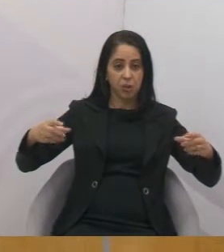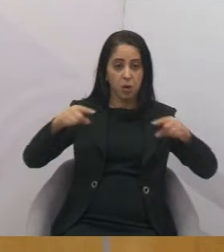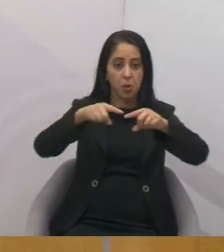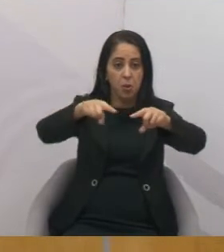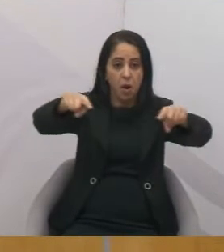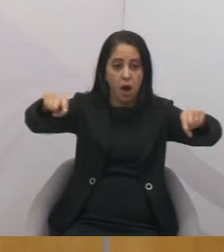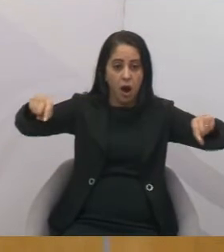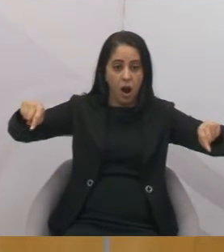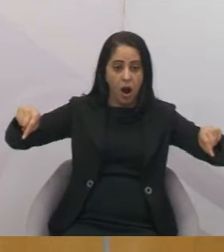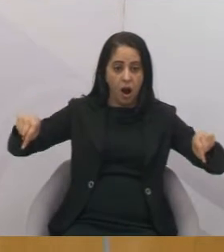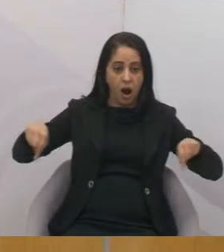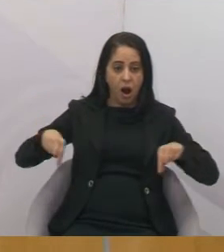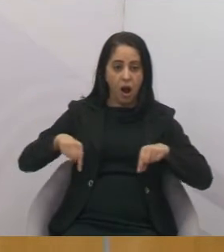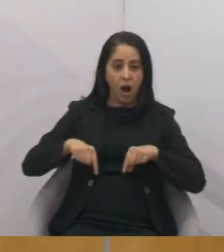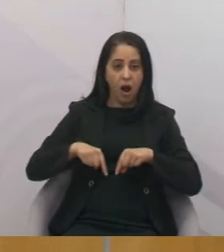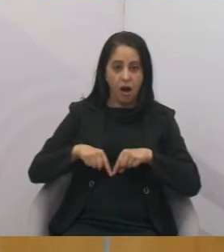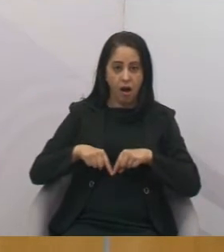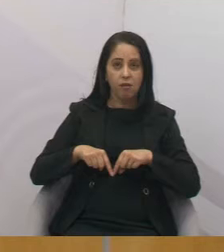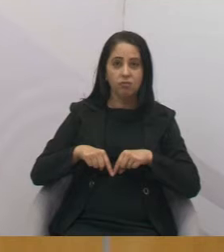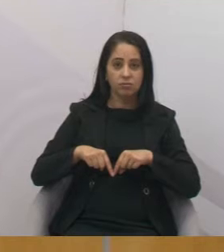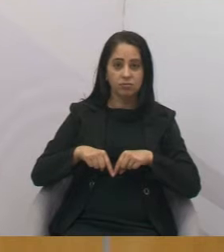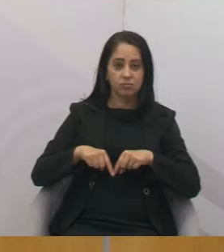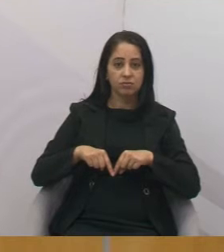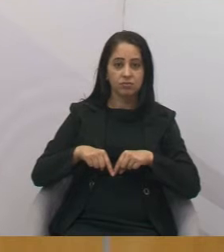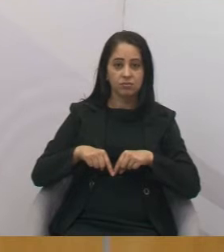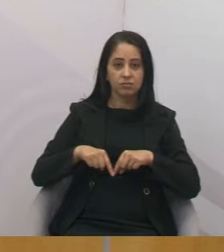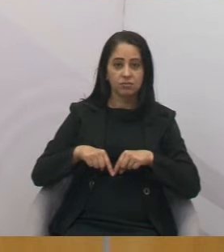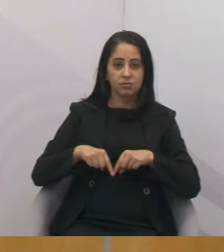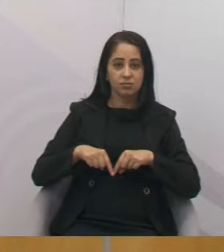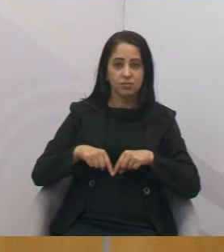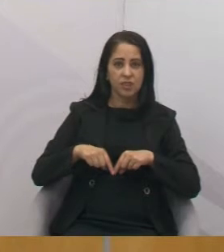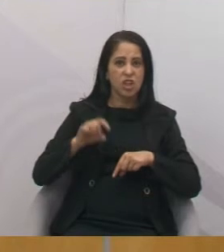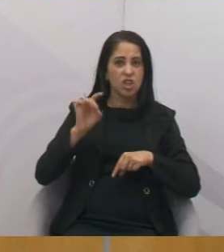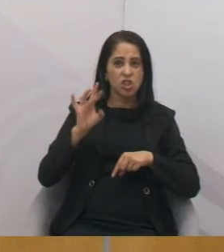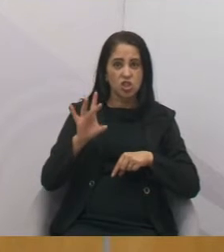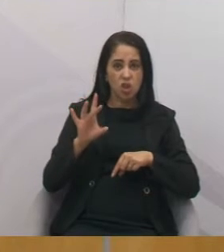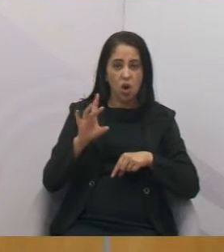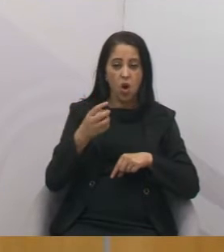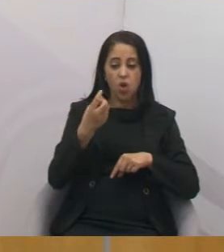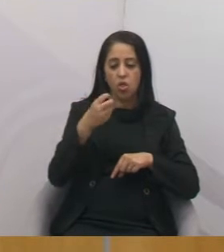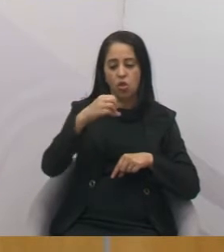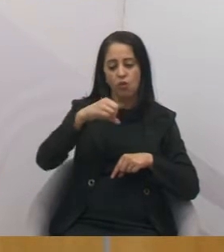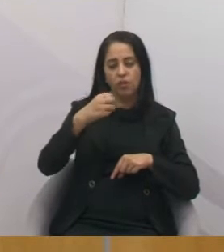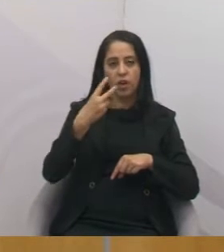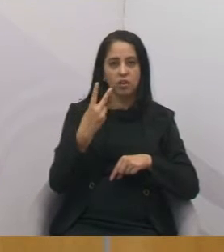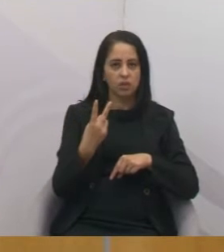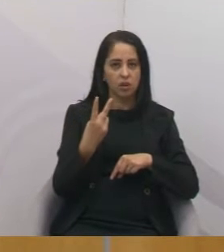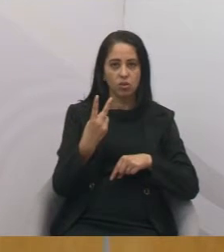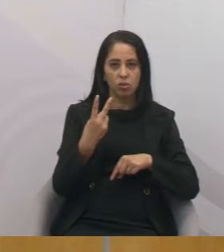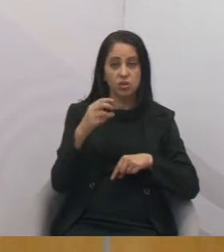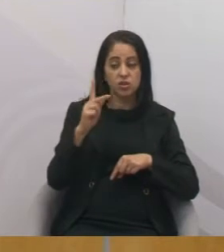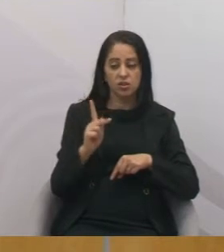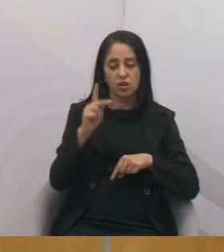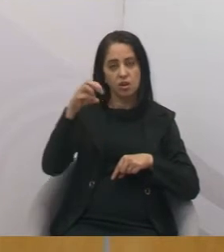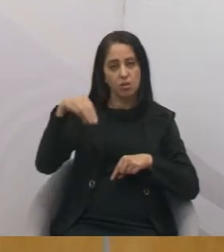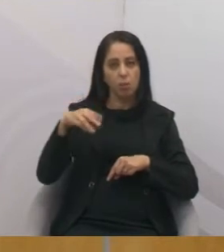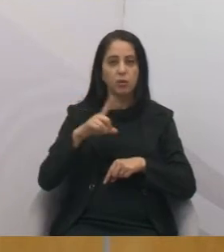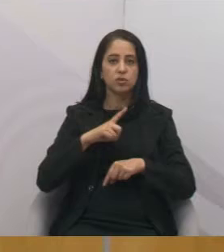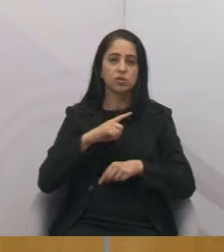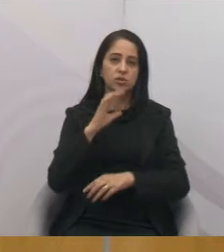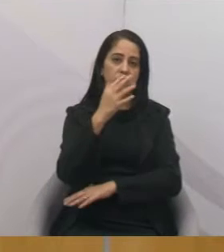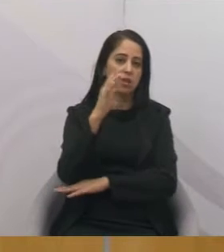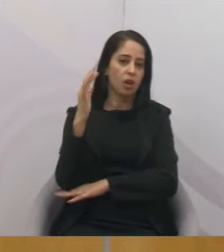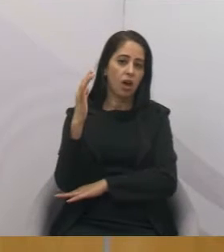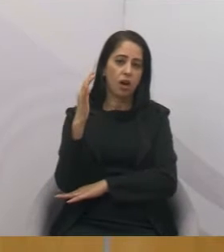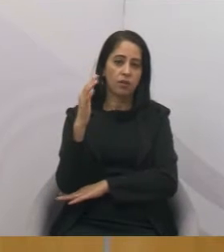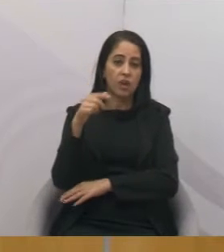Somente 92 quilômetros quadrados são urbanizados. Então, nós temos uma área muito produtiva, muito grande. A